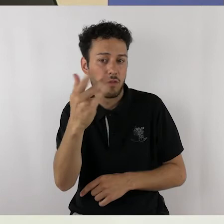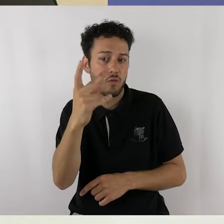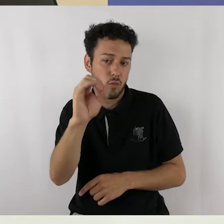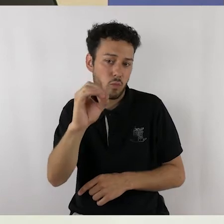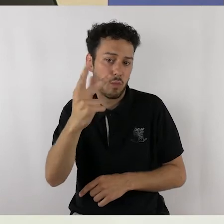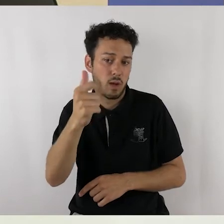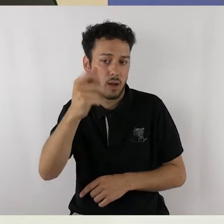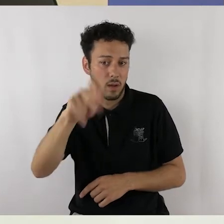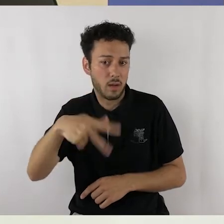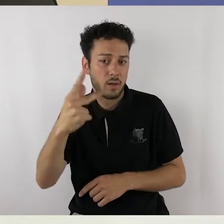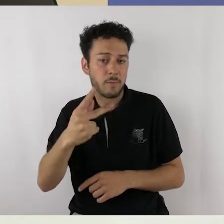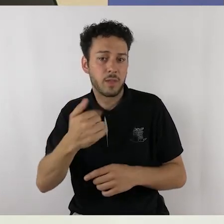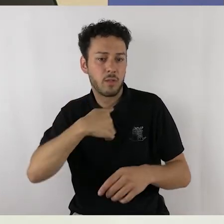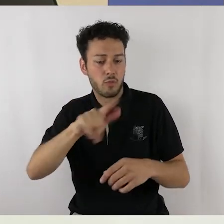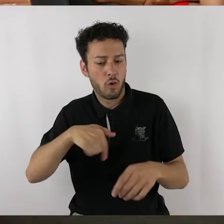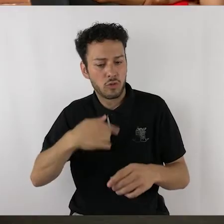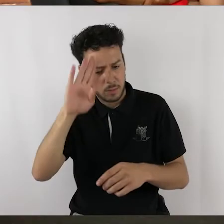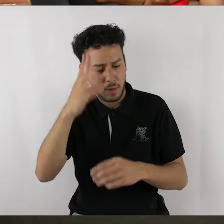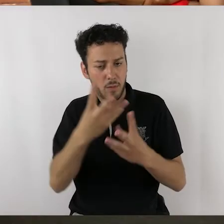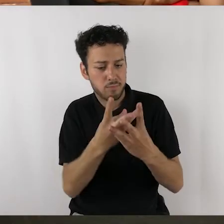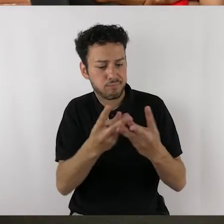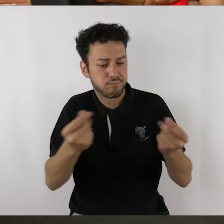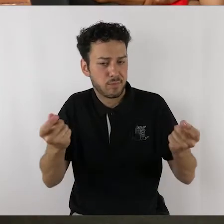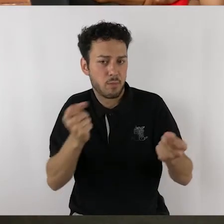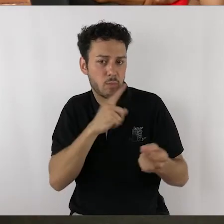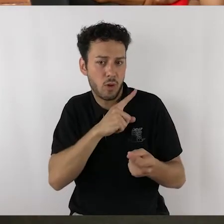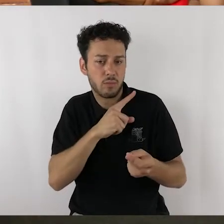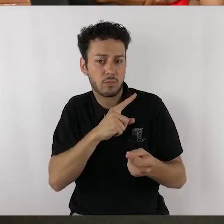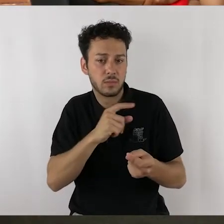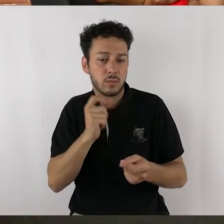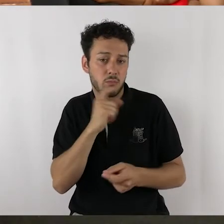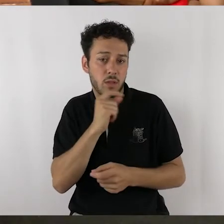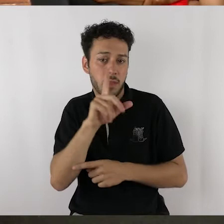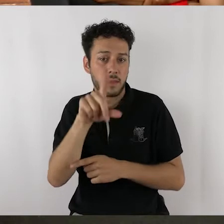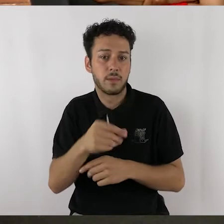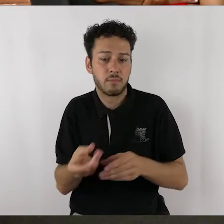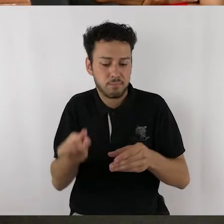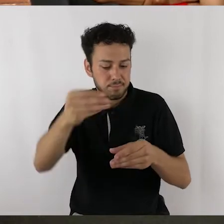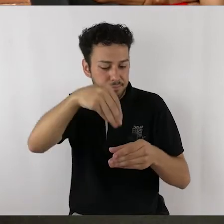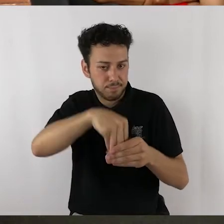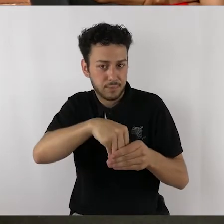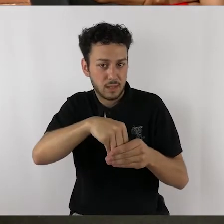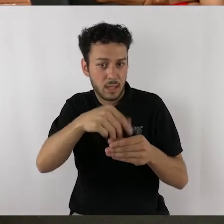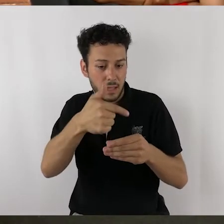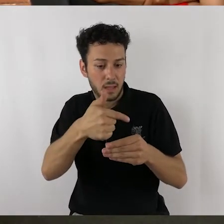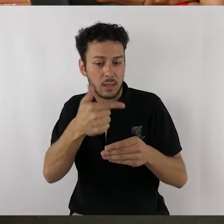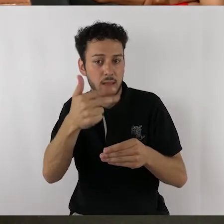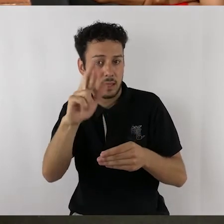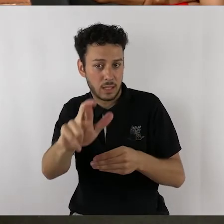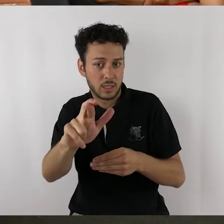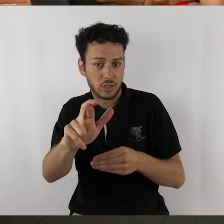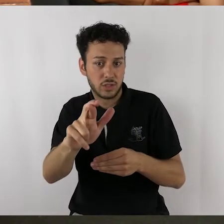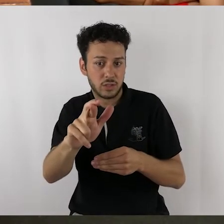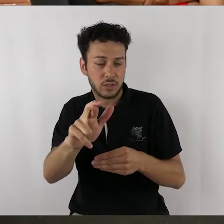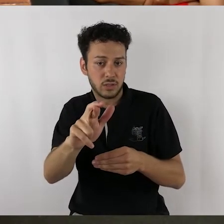ativo dentro de todas as destas soluções É temos a possibilidade de anexar as